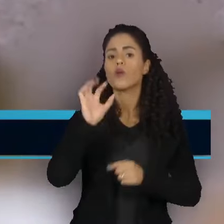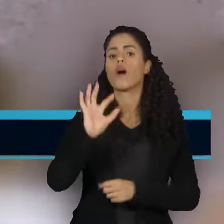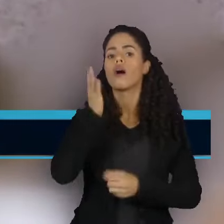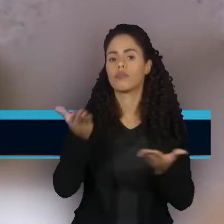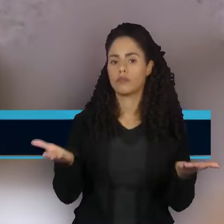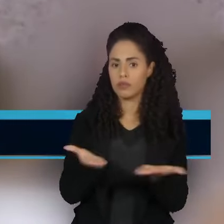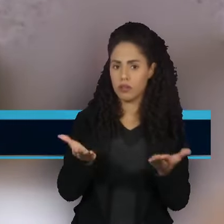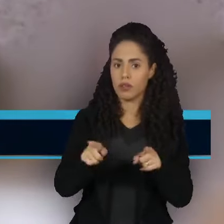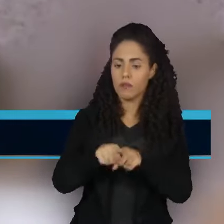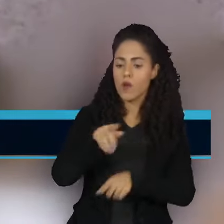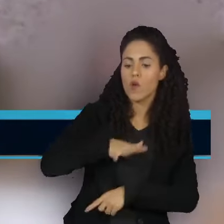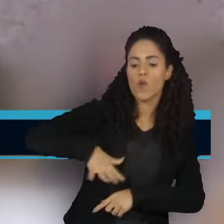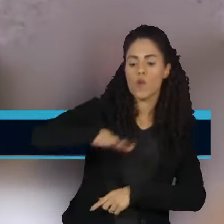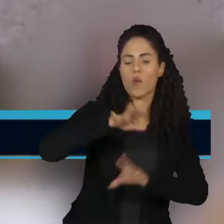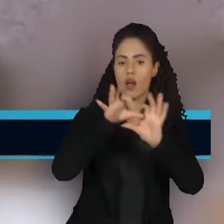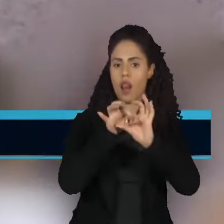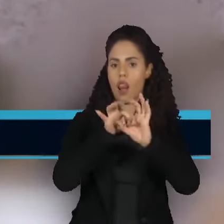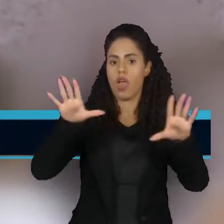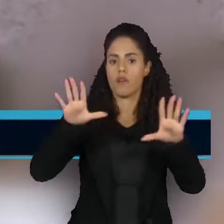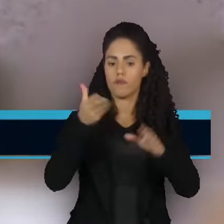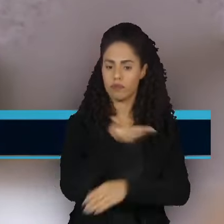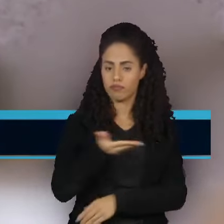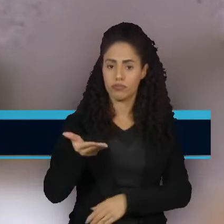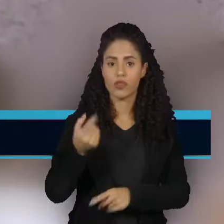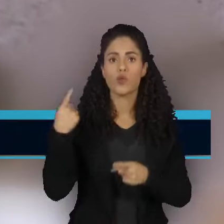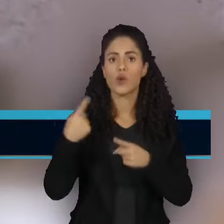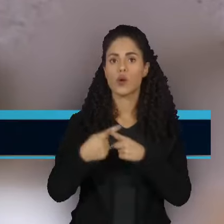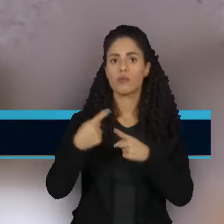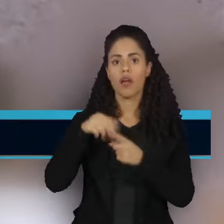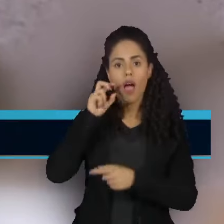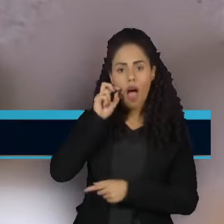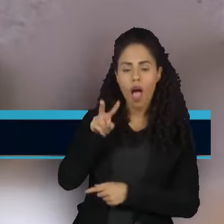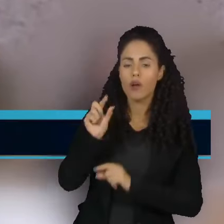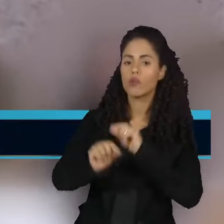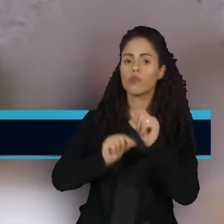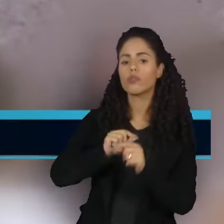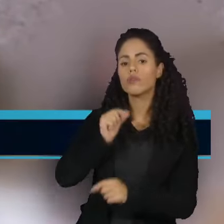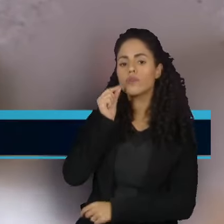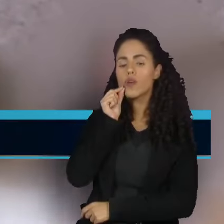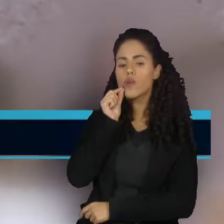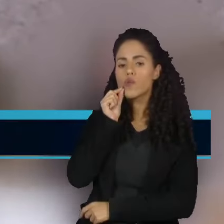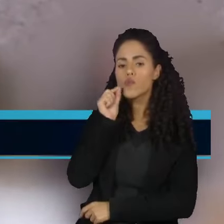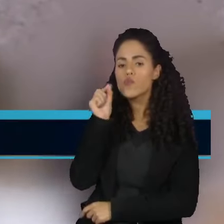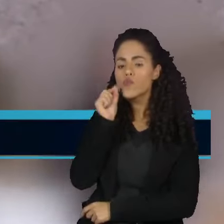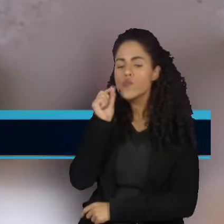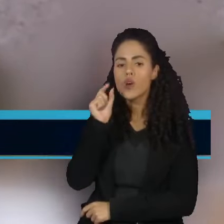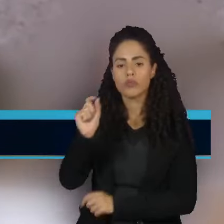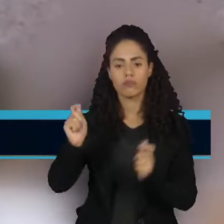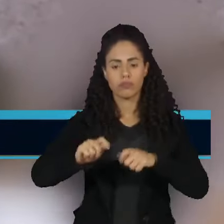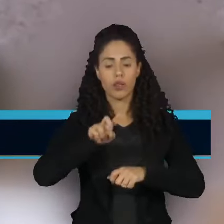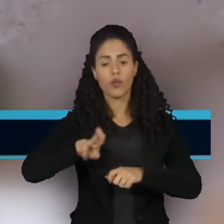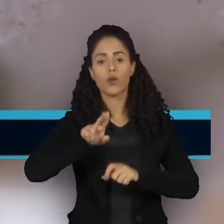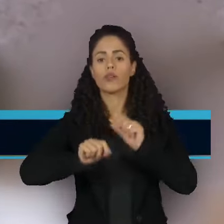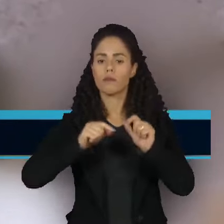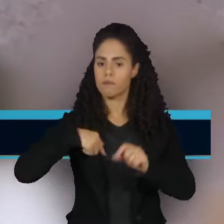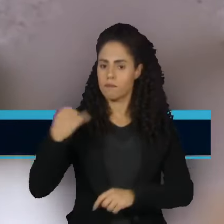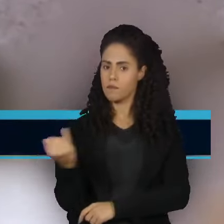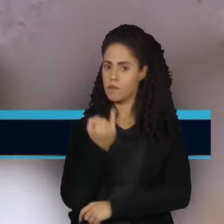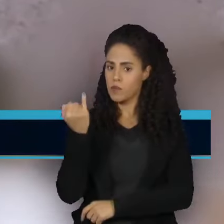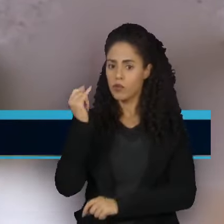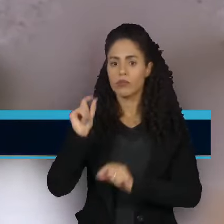consumo em local público. Pelo fato de ser, evidentemente, uma atividade ilícita, e penso que seja muito